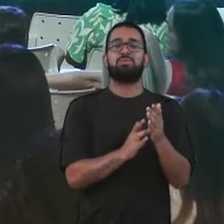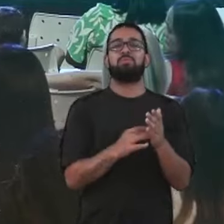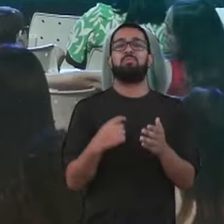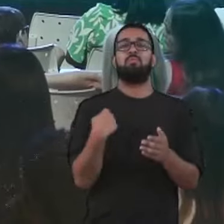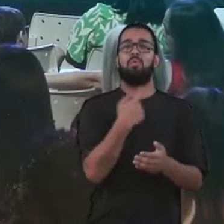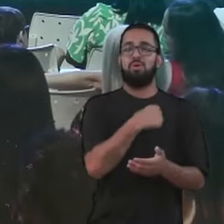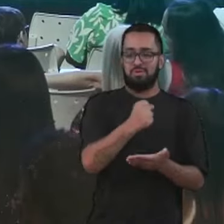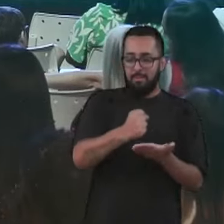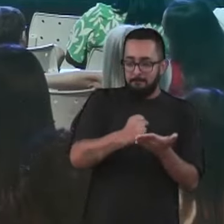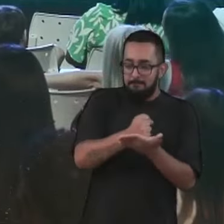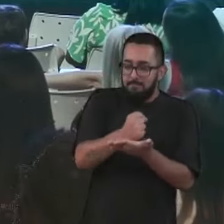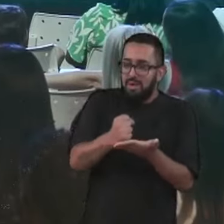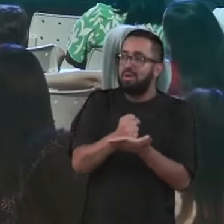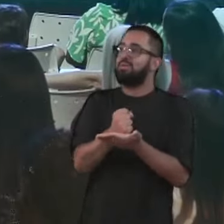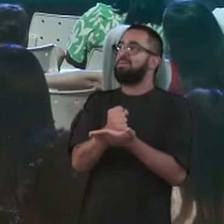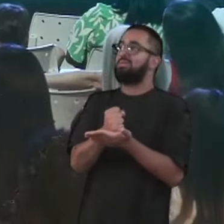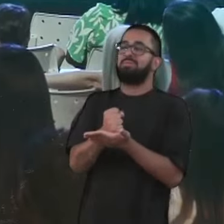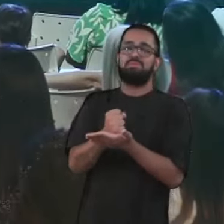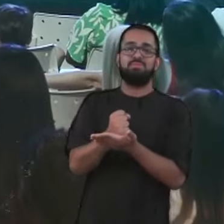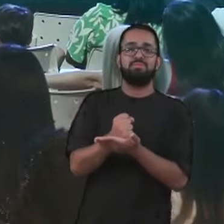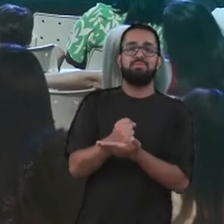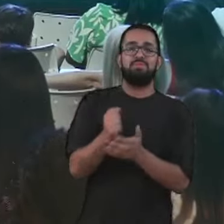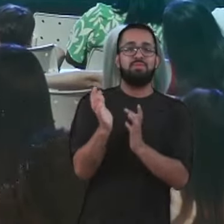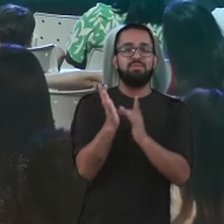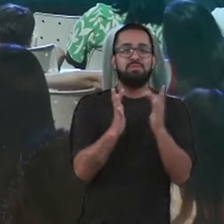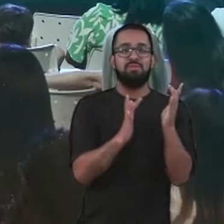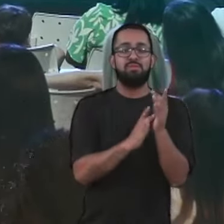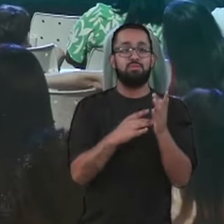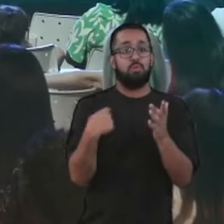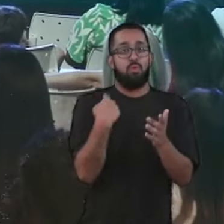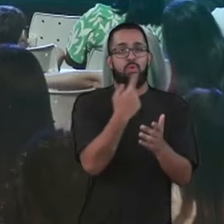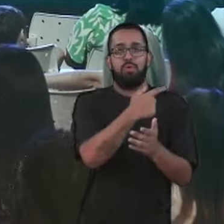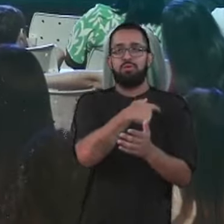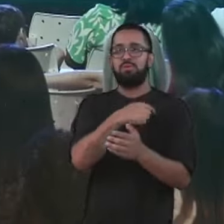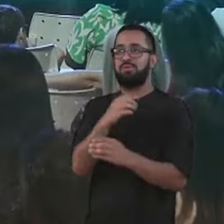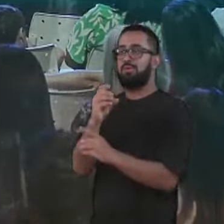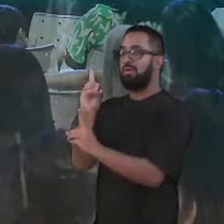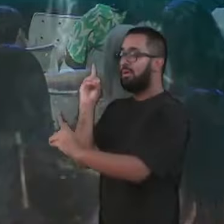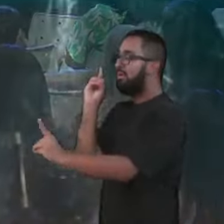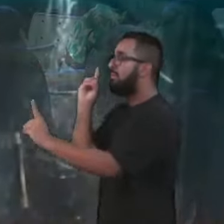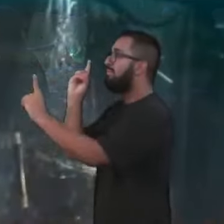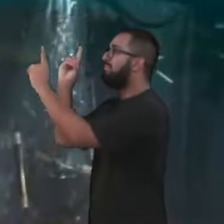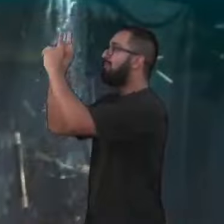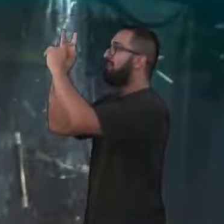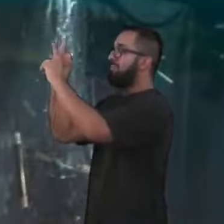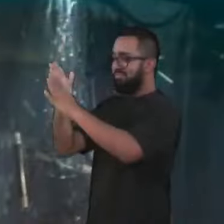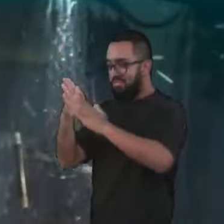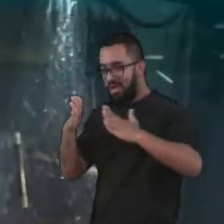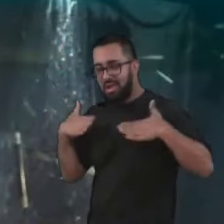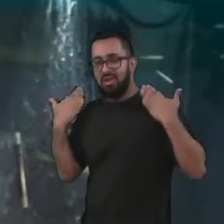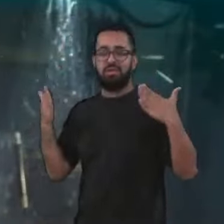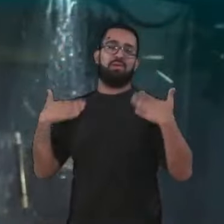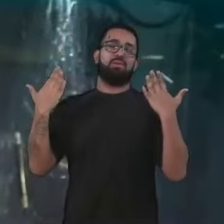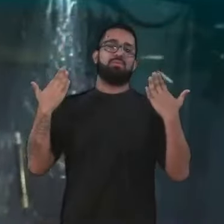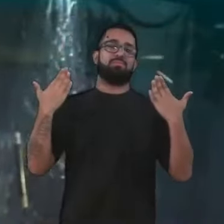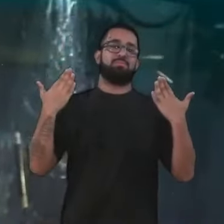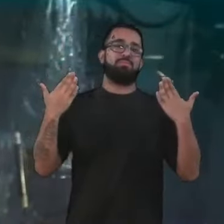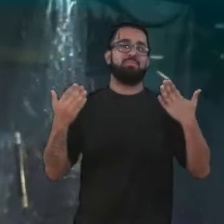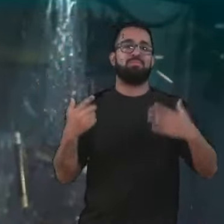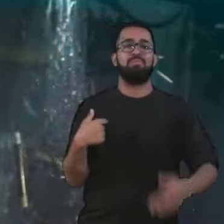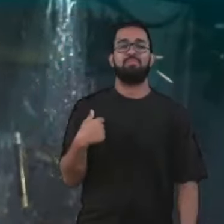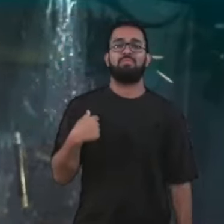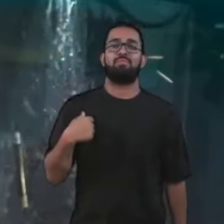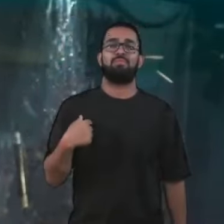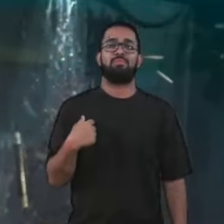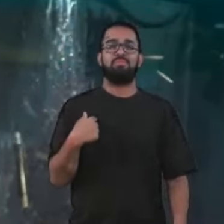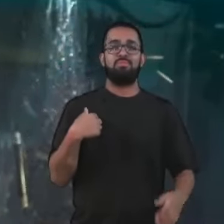alegria. A alegria do Senhor é a nossa. A alegria do Senhor é a nossa. A alegria do Senhor é a nossa. Para